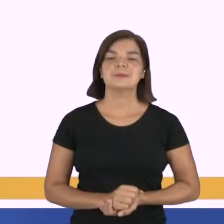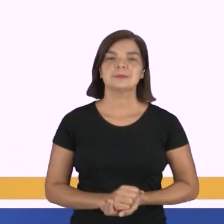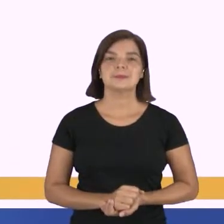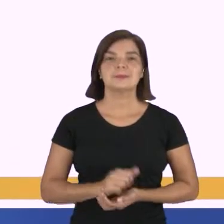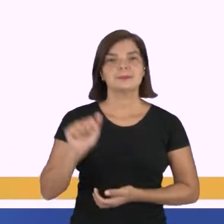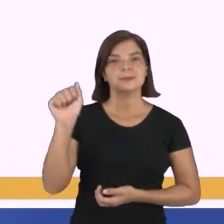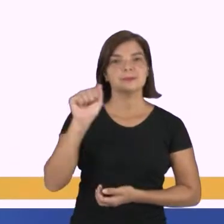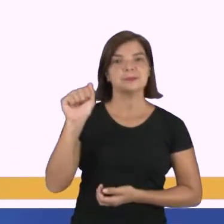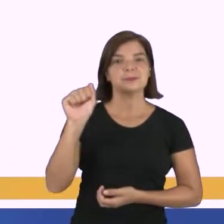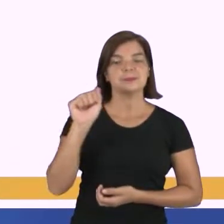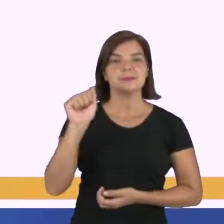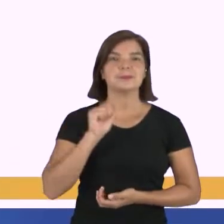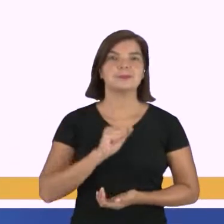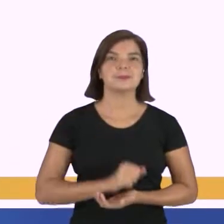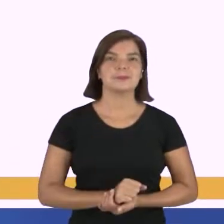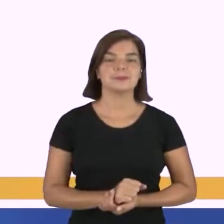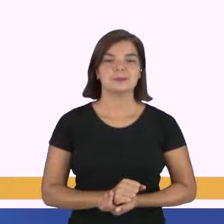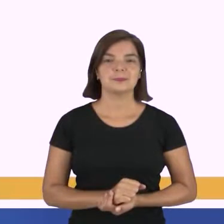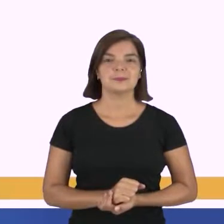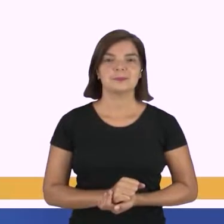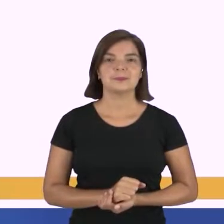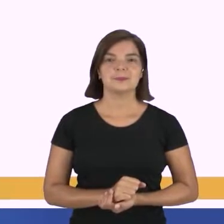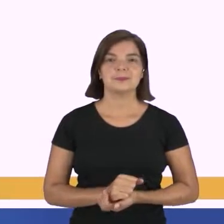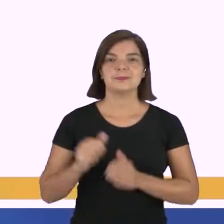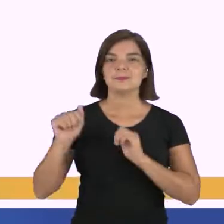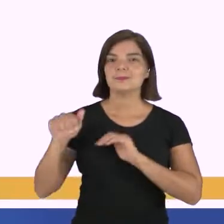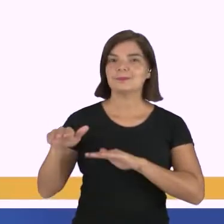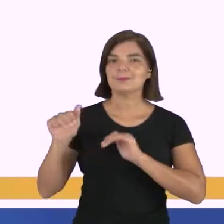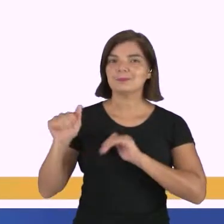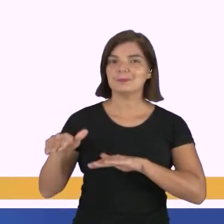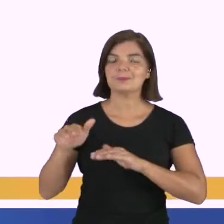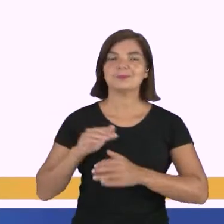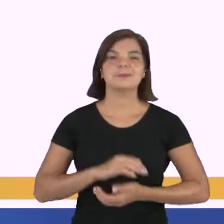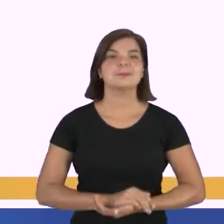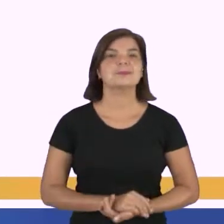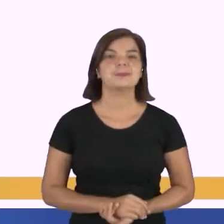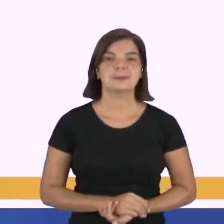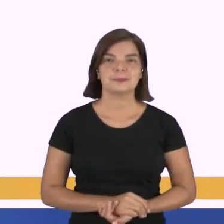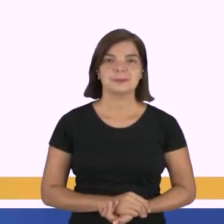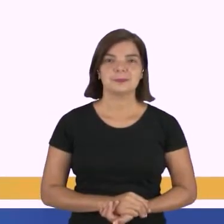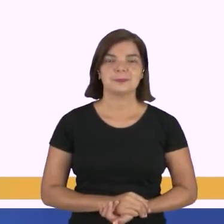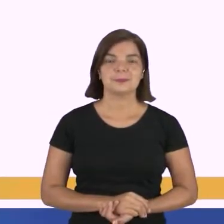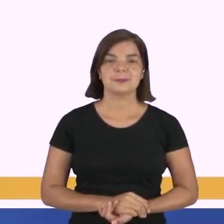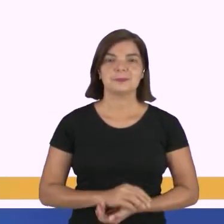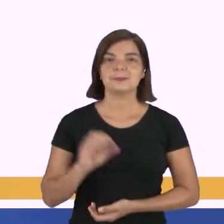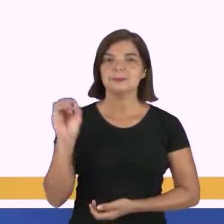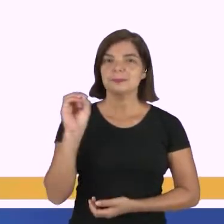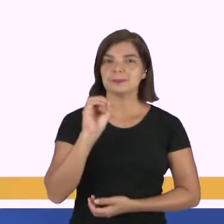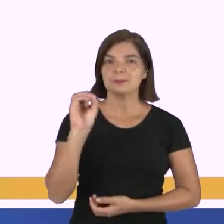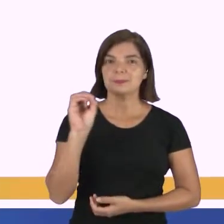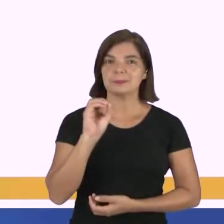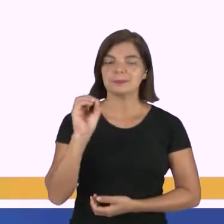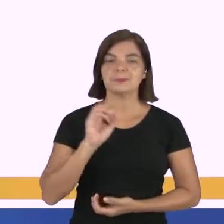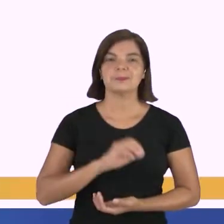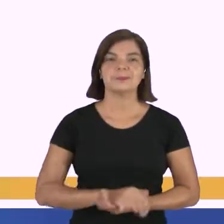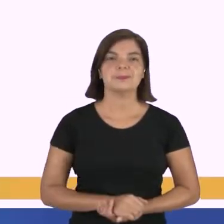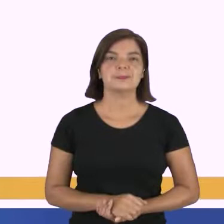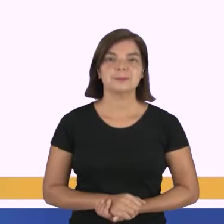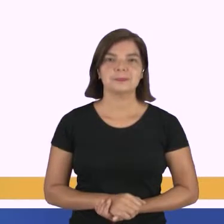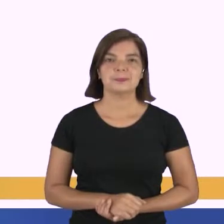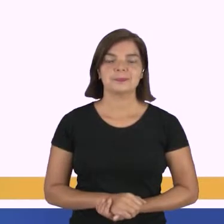August, agosto. September, setembro. October,